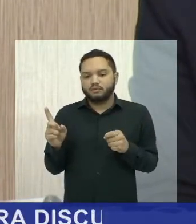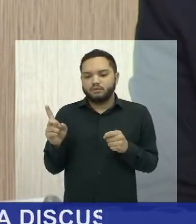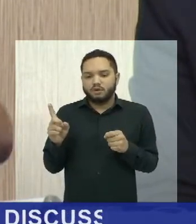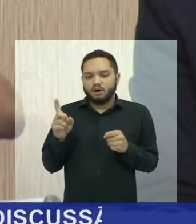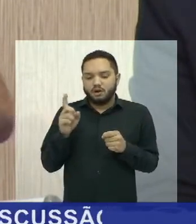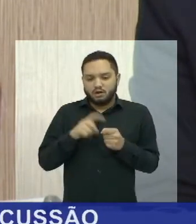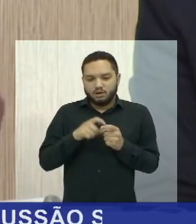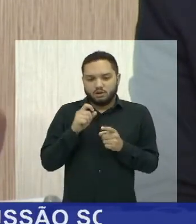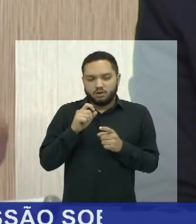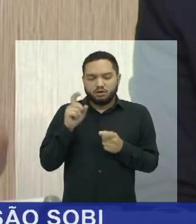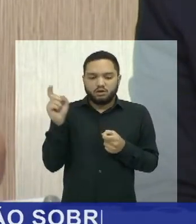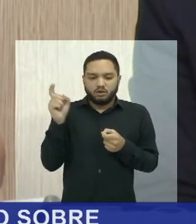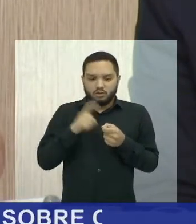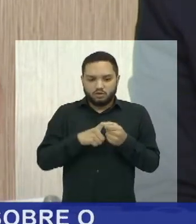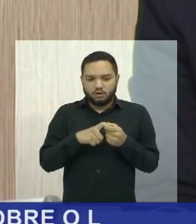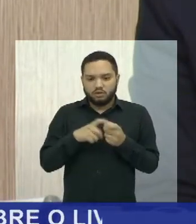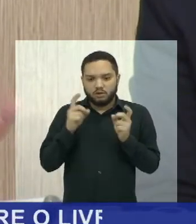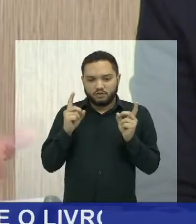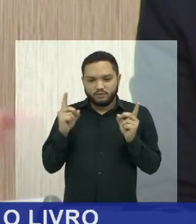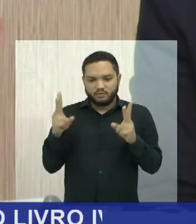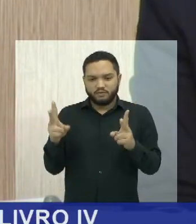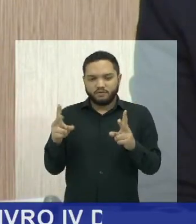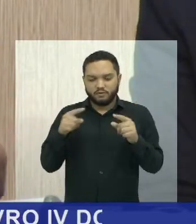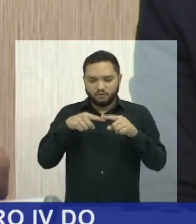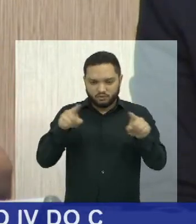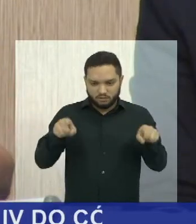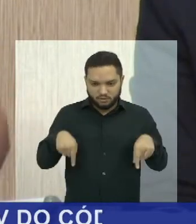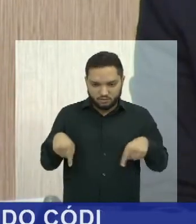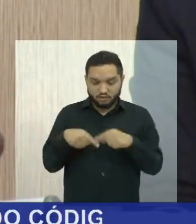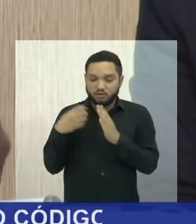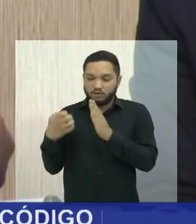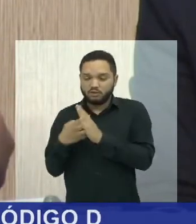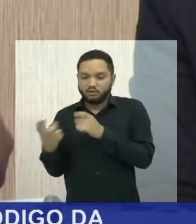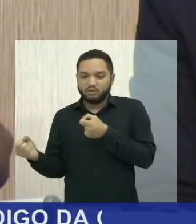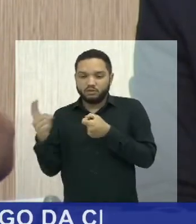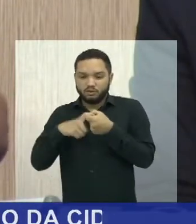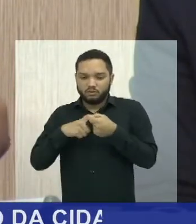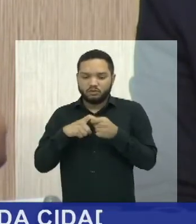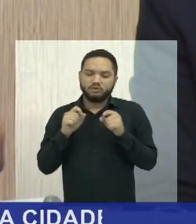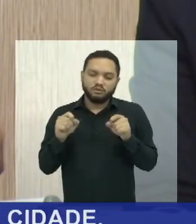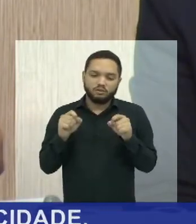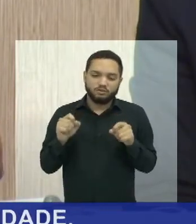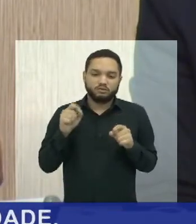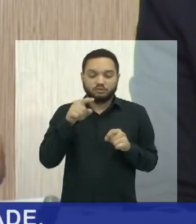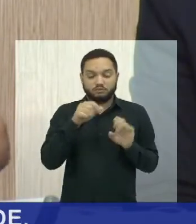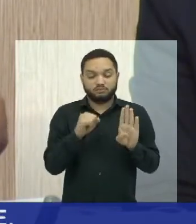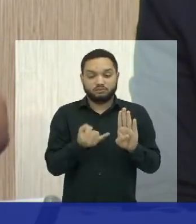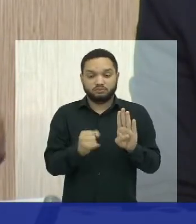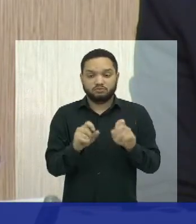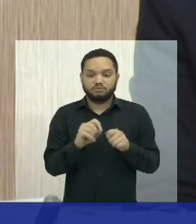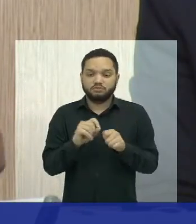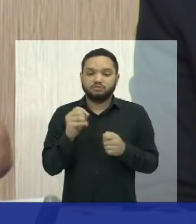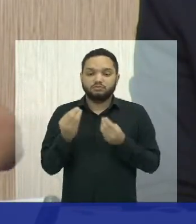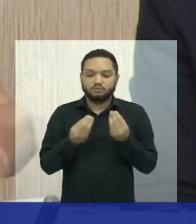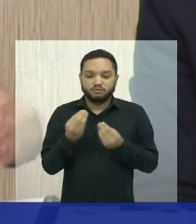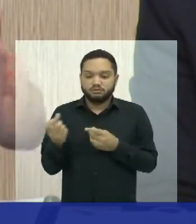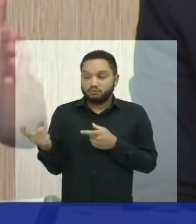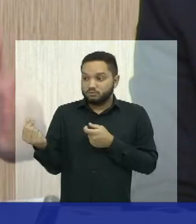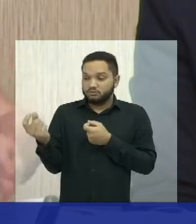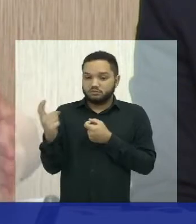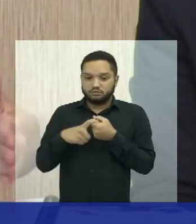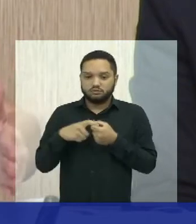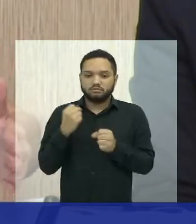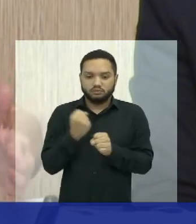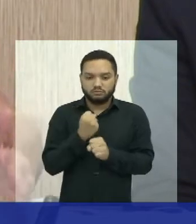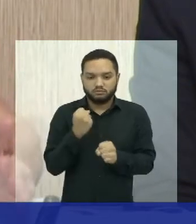quadrados para o empreendedor. E esse empreendedor retorna com uma contrapartida. Lá no Bom Jardim, a contrapartida é essa, é a